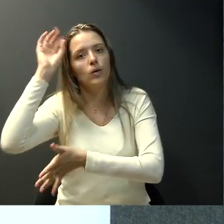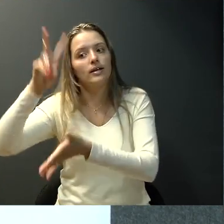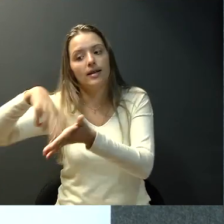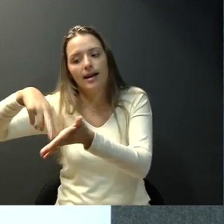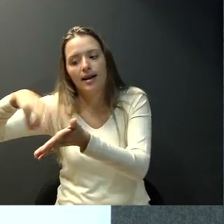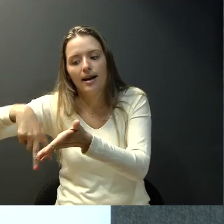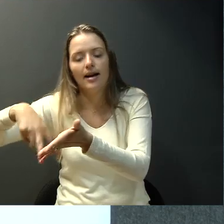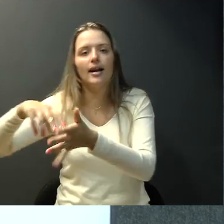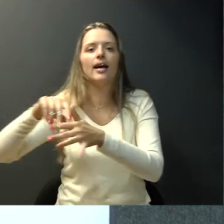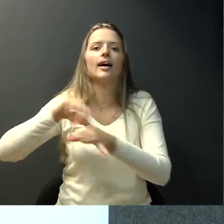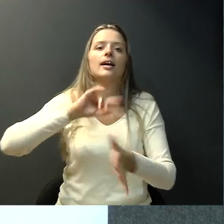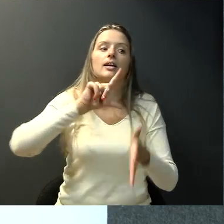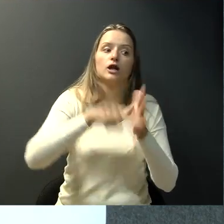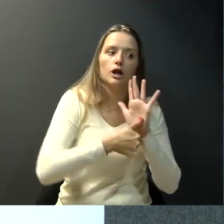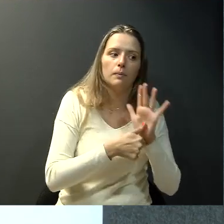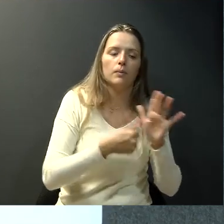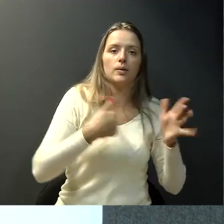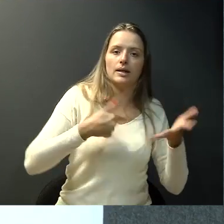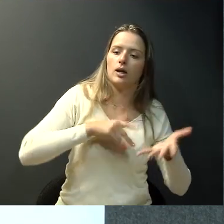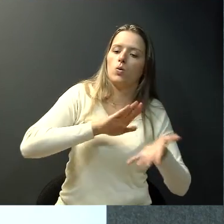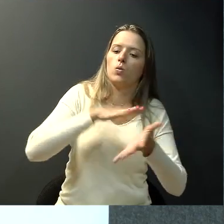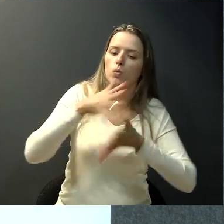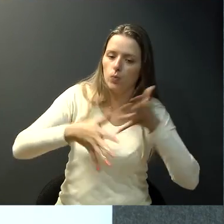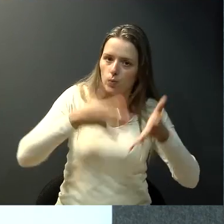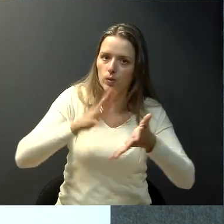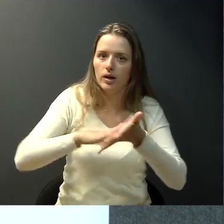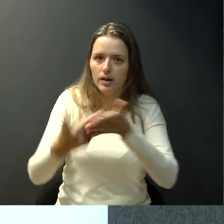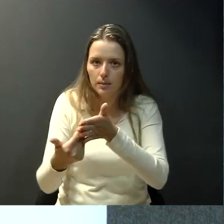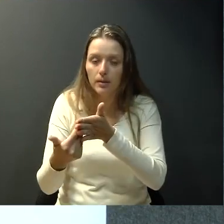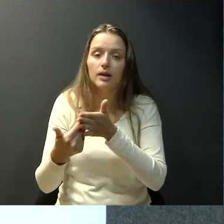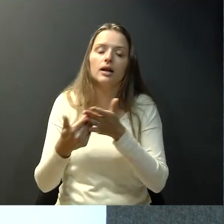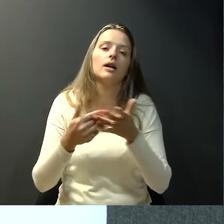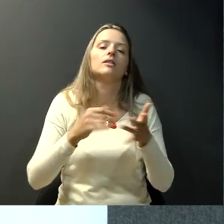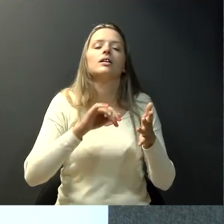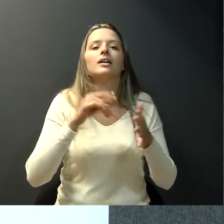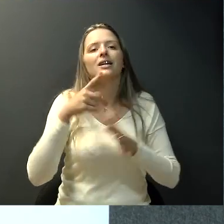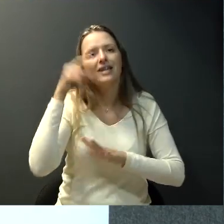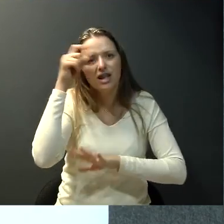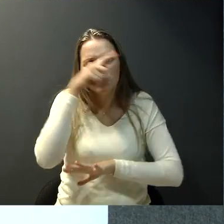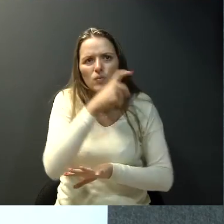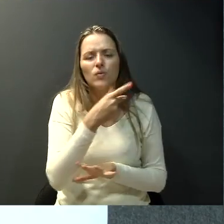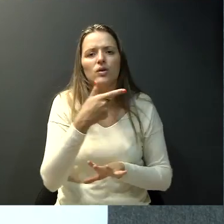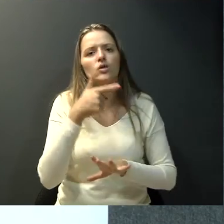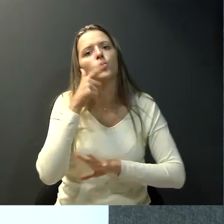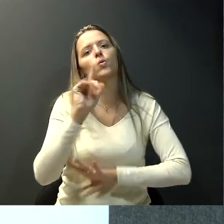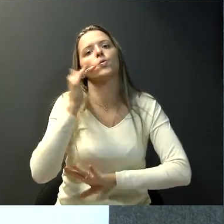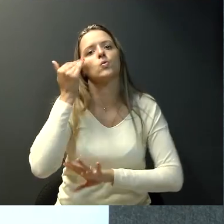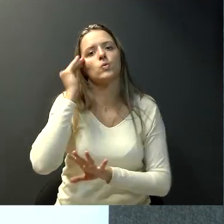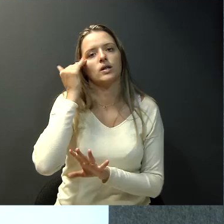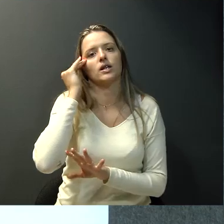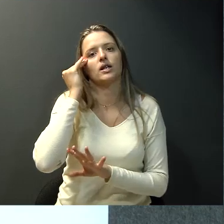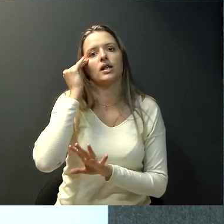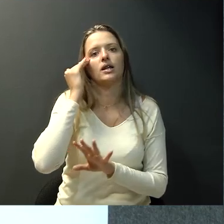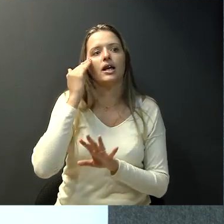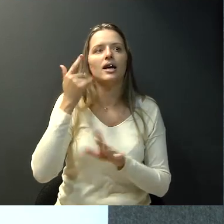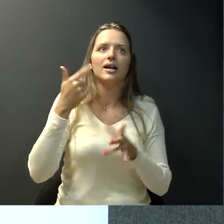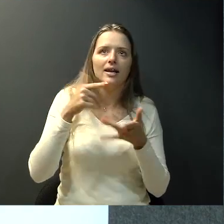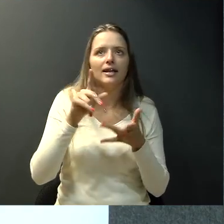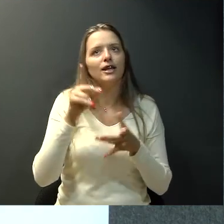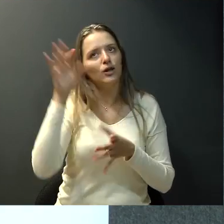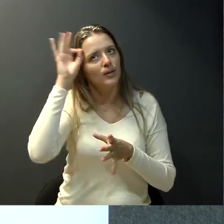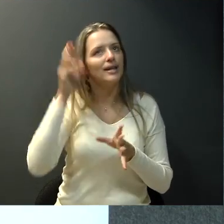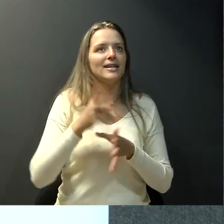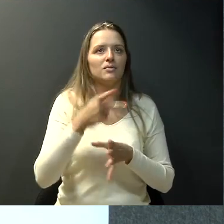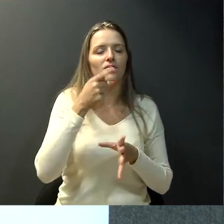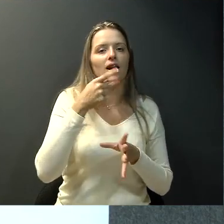No começo ele dizia, mãe chata, que não queria o português, porque o português para ele é segunda língua e é uma dificuldade. Mas foi assim que hoje, até hoje, ele